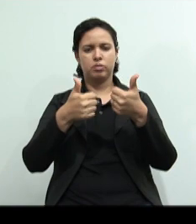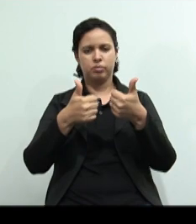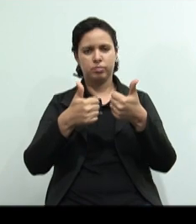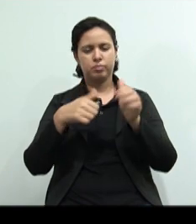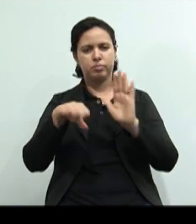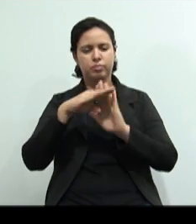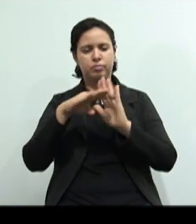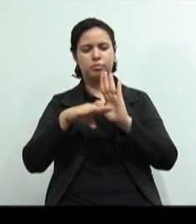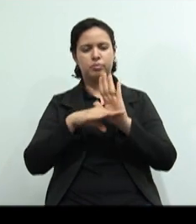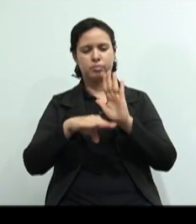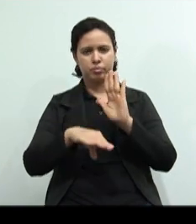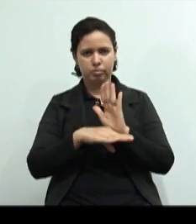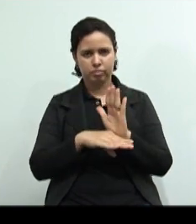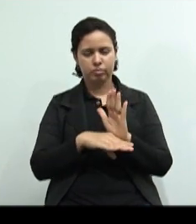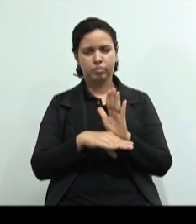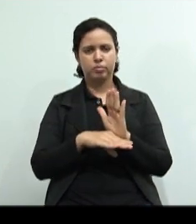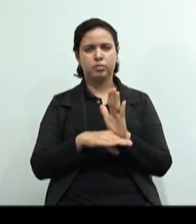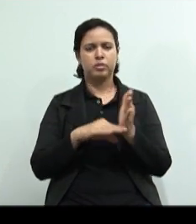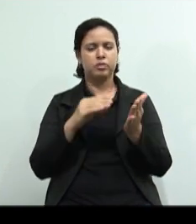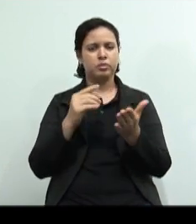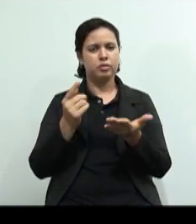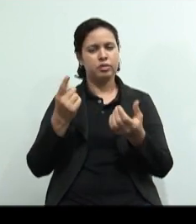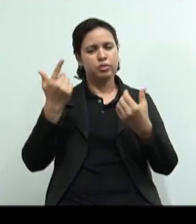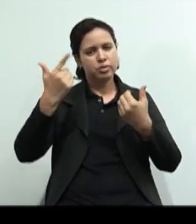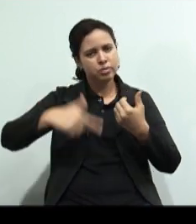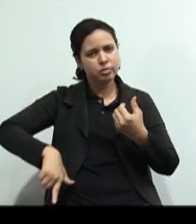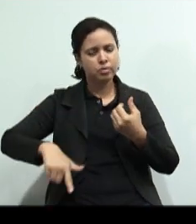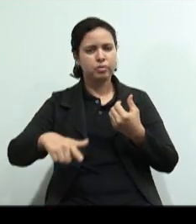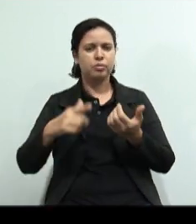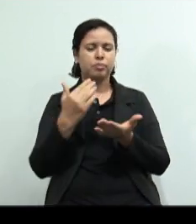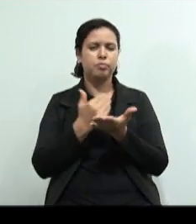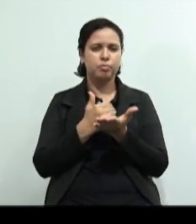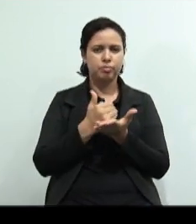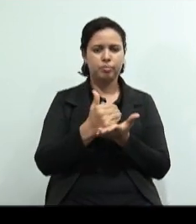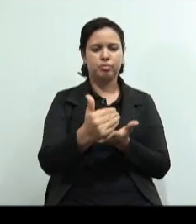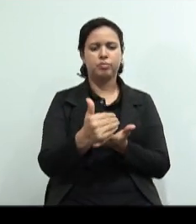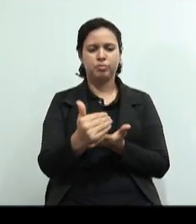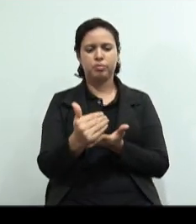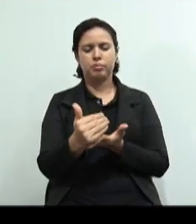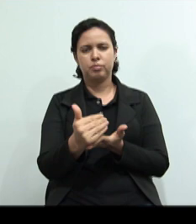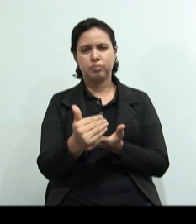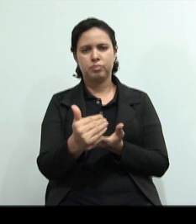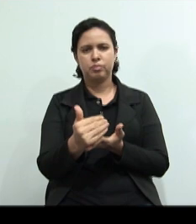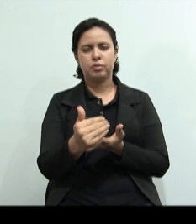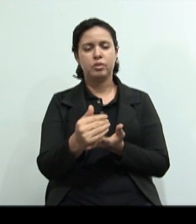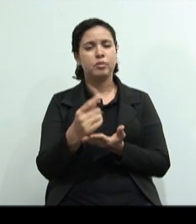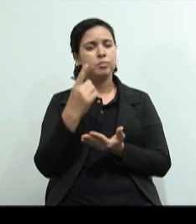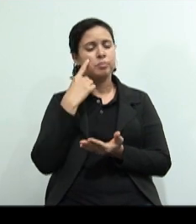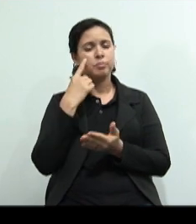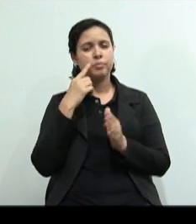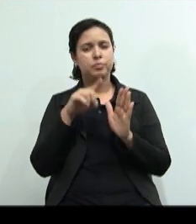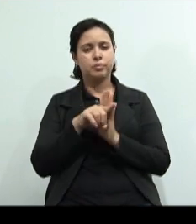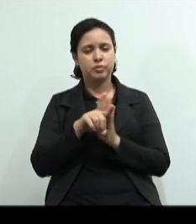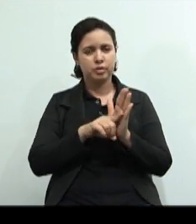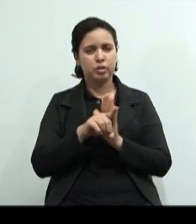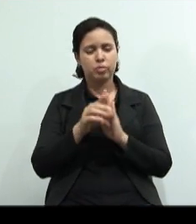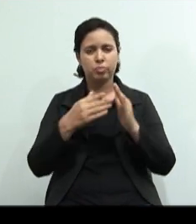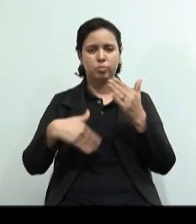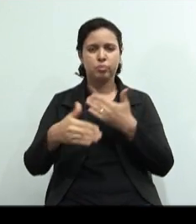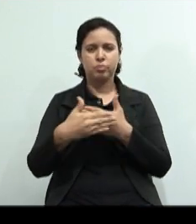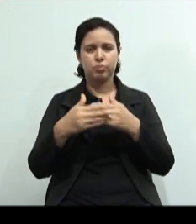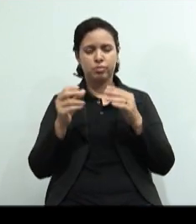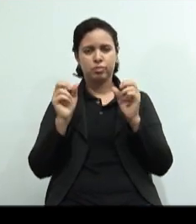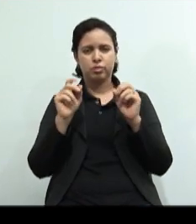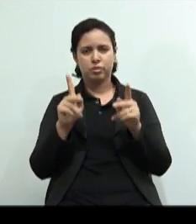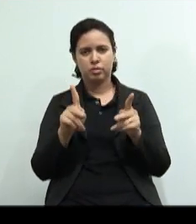as etapas se reiniciam. Ou seja, vamos verificar. Tá tudo ok?